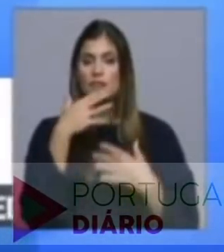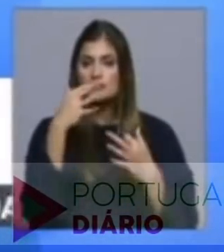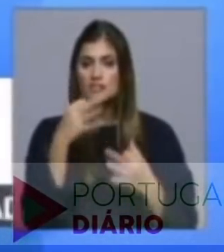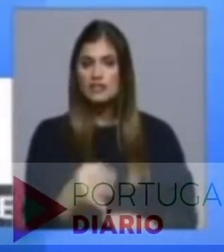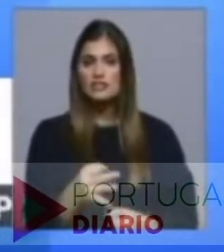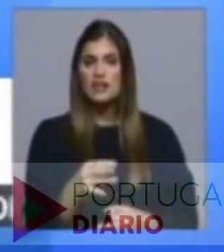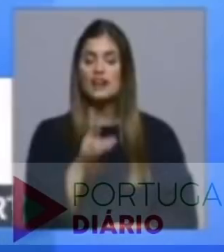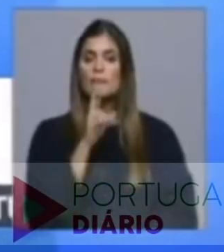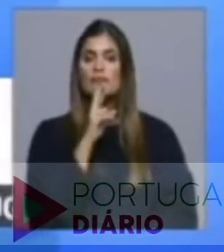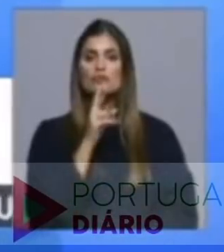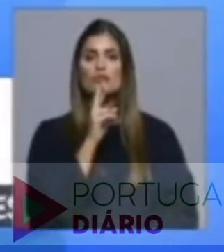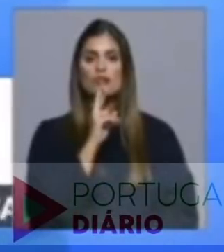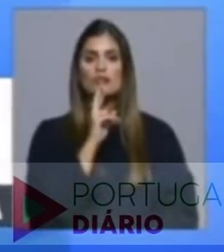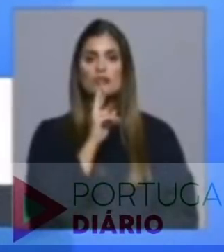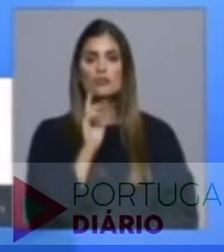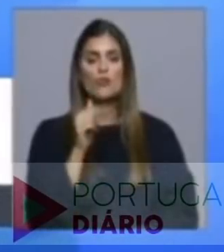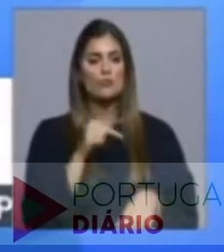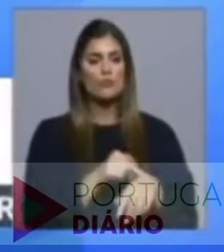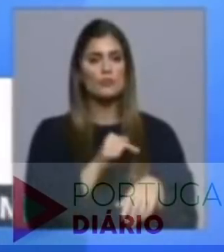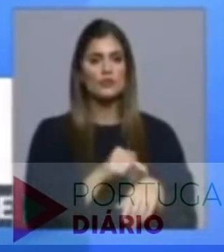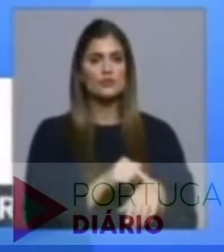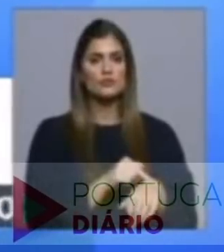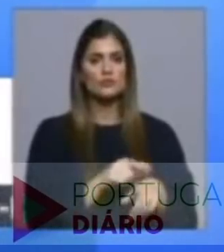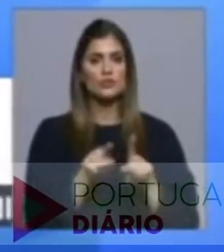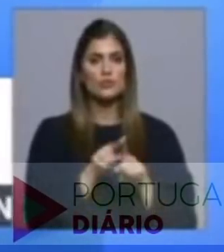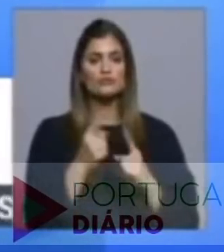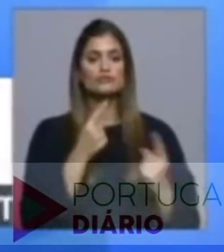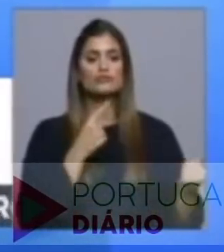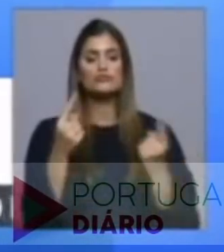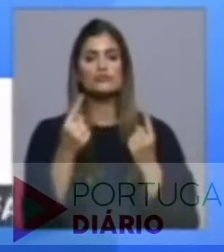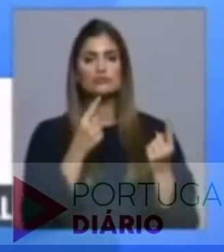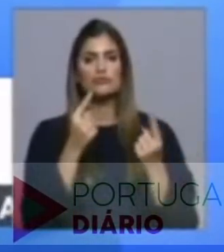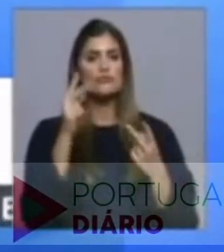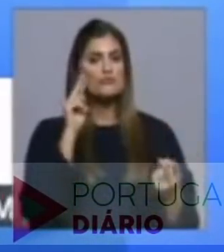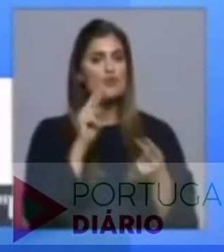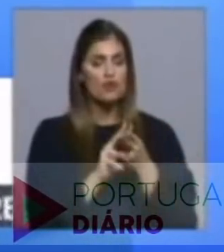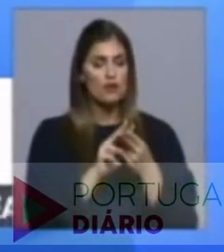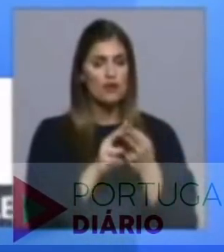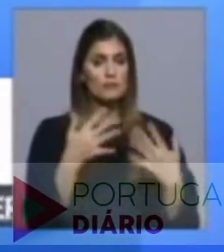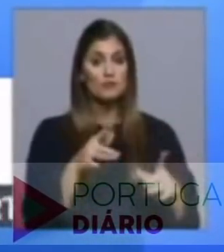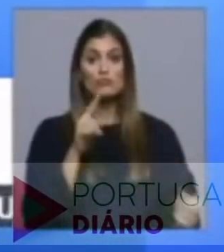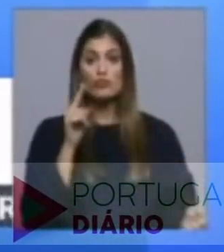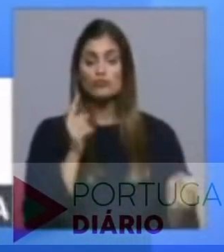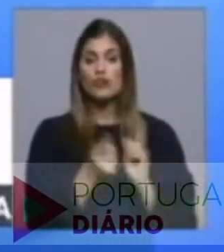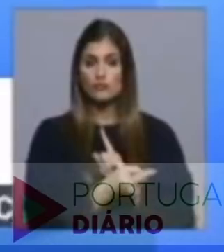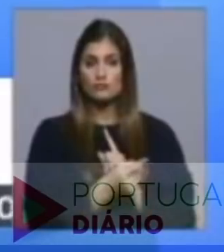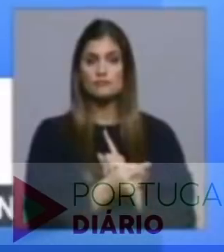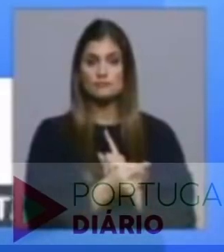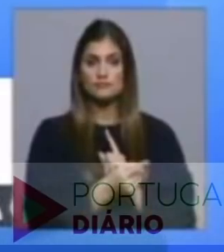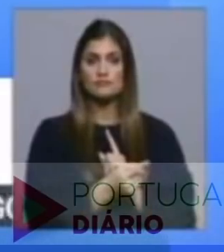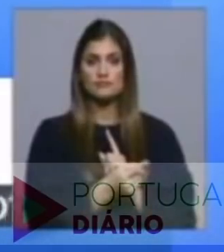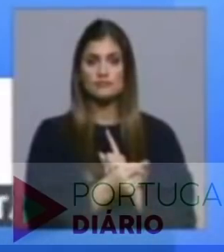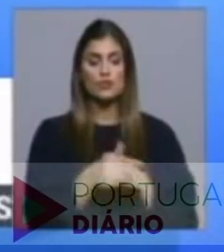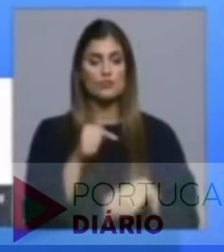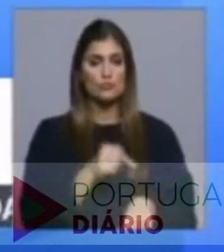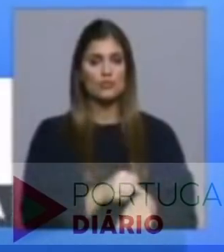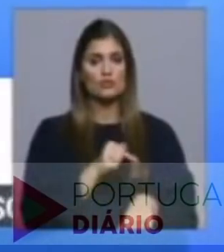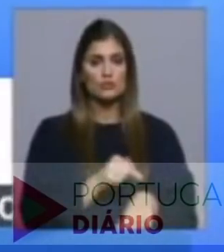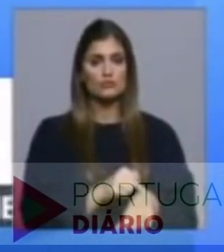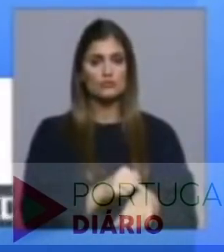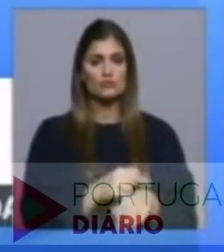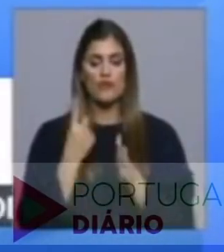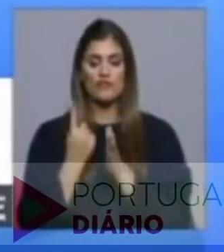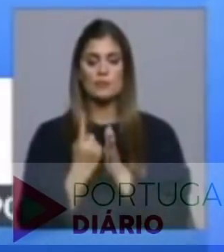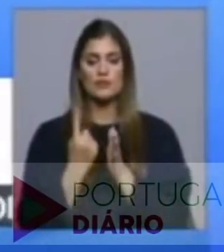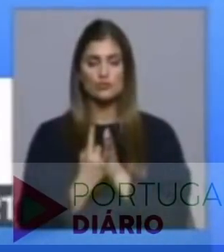que a Páscoa não é um momento de deslocação e de encontro, mas, pelo contrário, mais um momento de